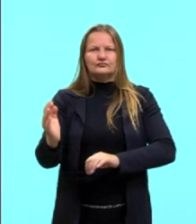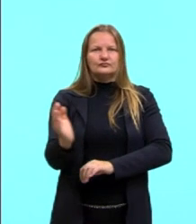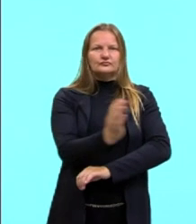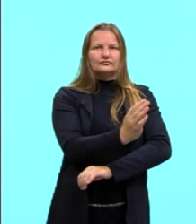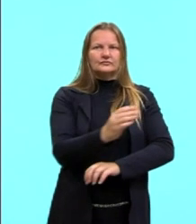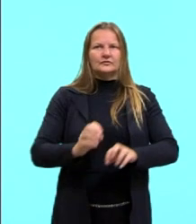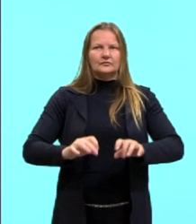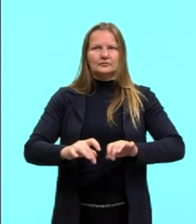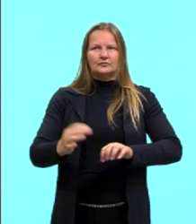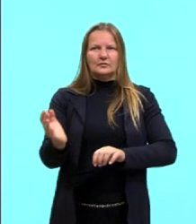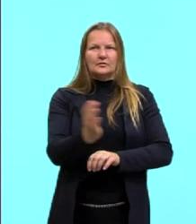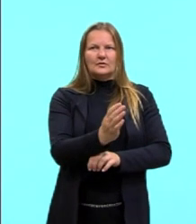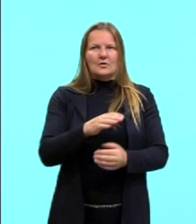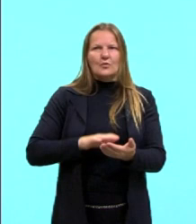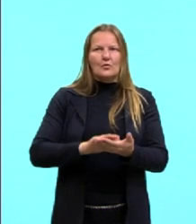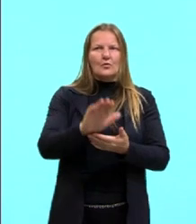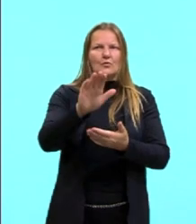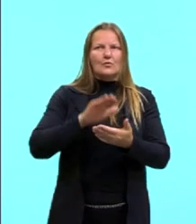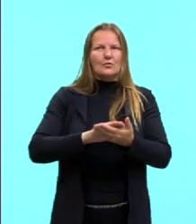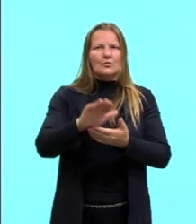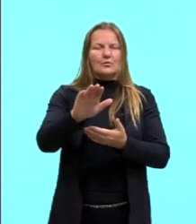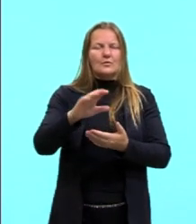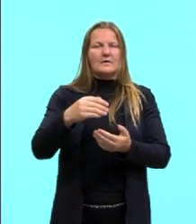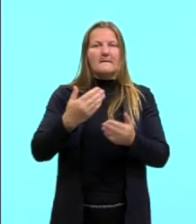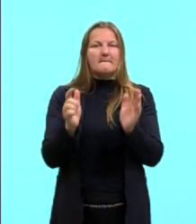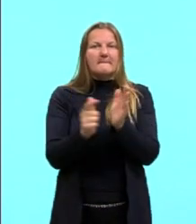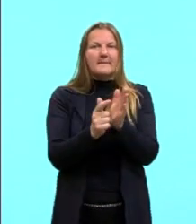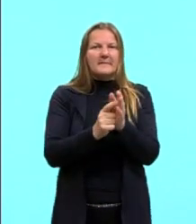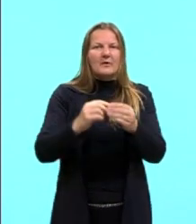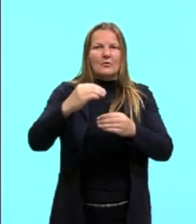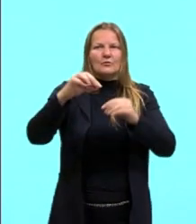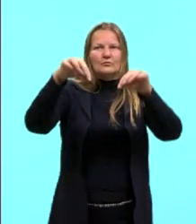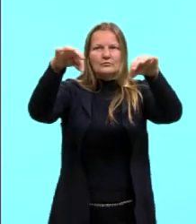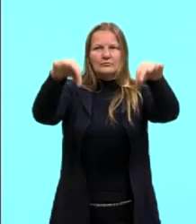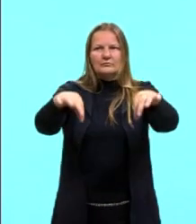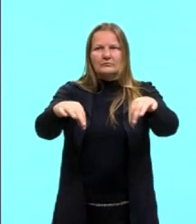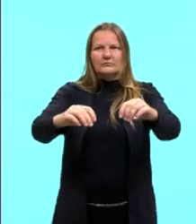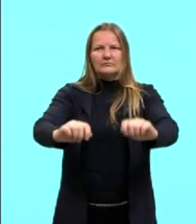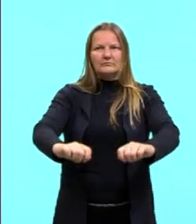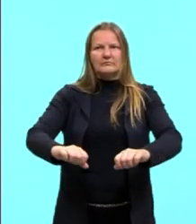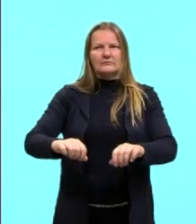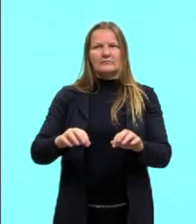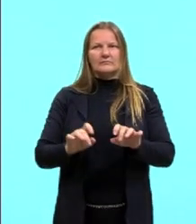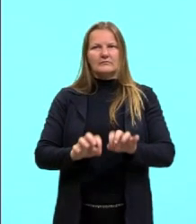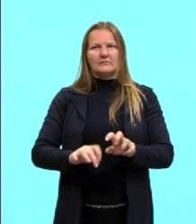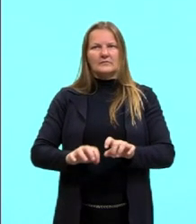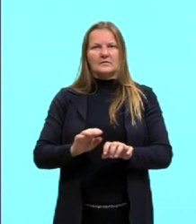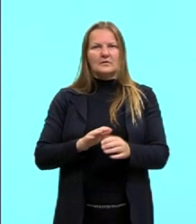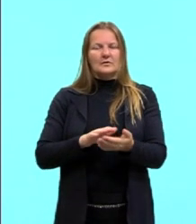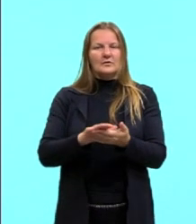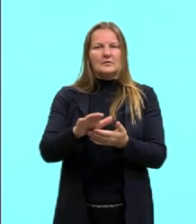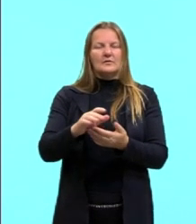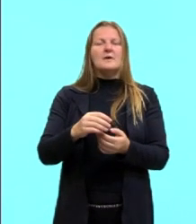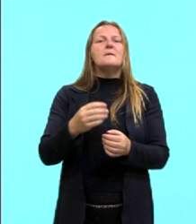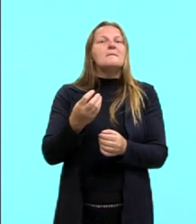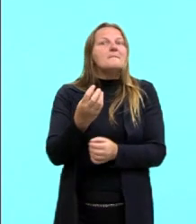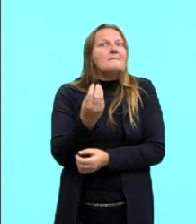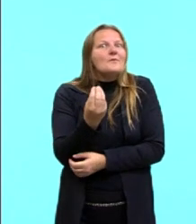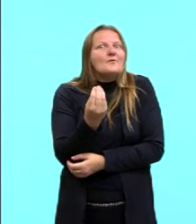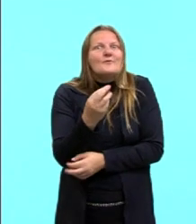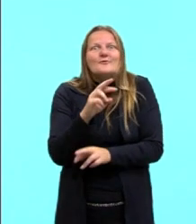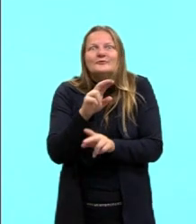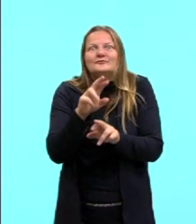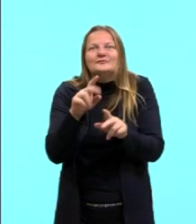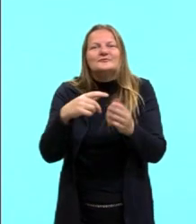de escrita de formação de conhecimento e também de divulgação de conhecimento e muitos muitos